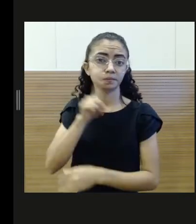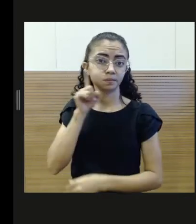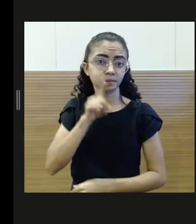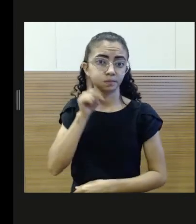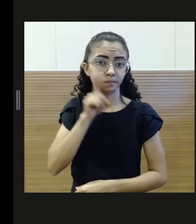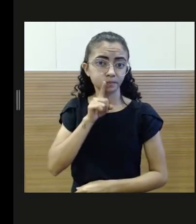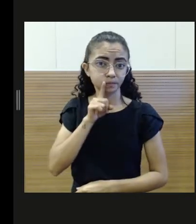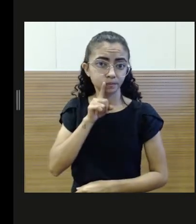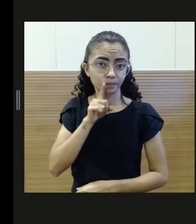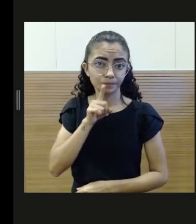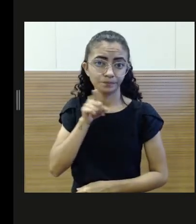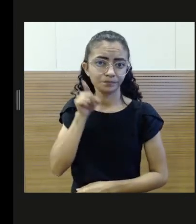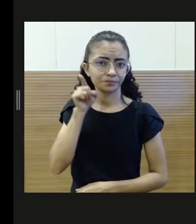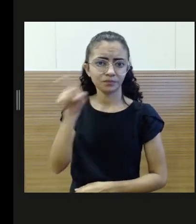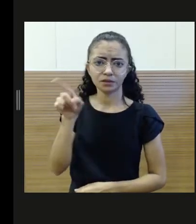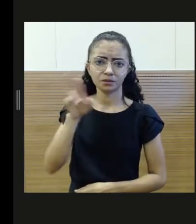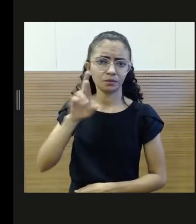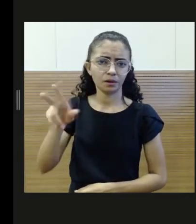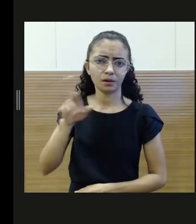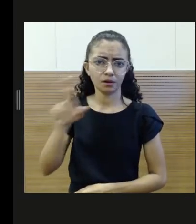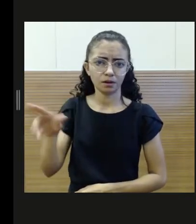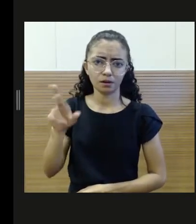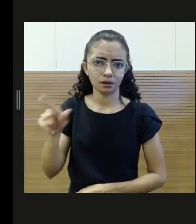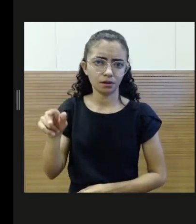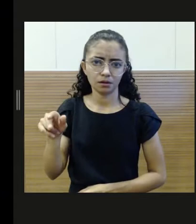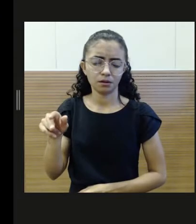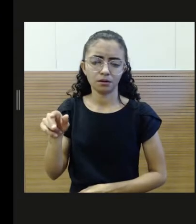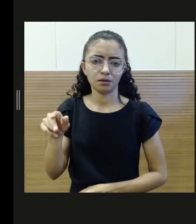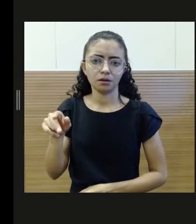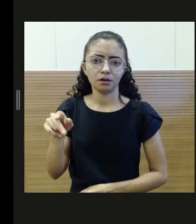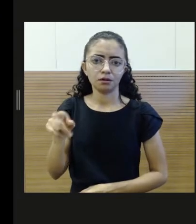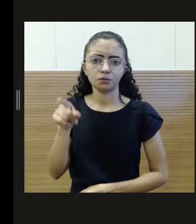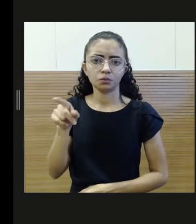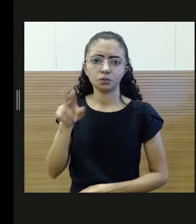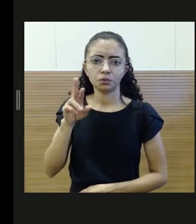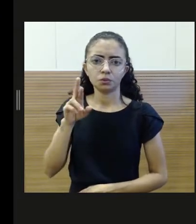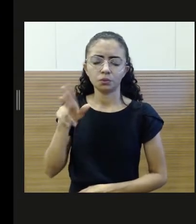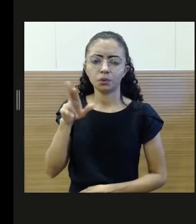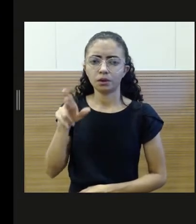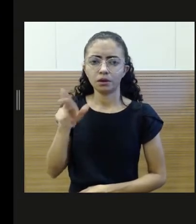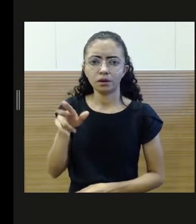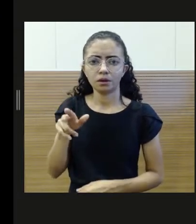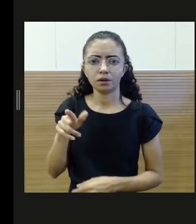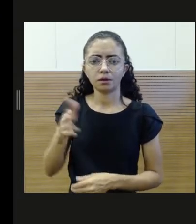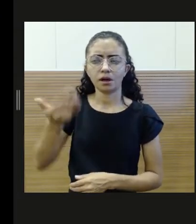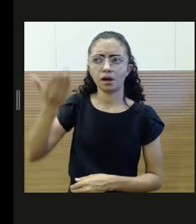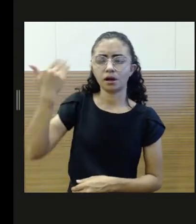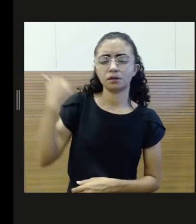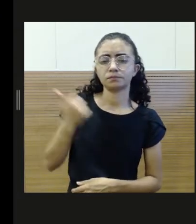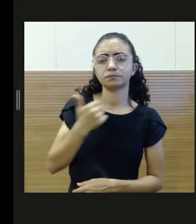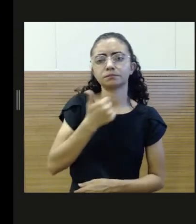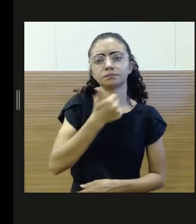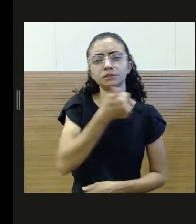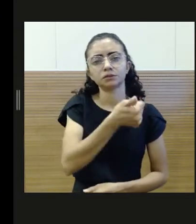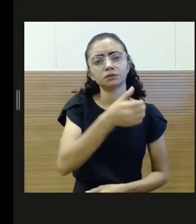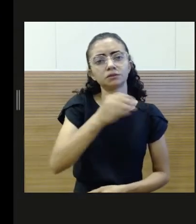jamais foi nas diretrizes alimentares para americanos desde